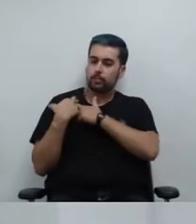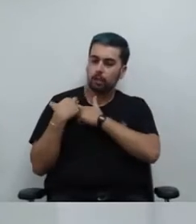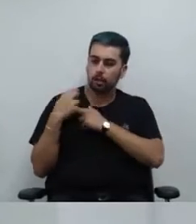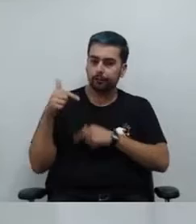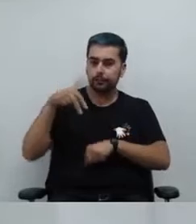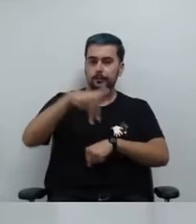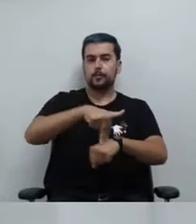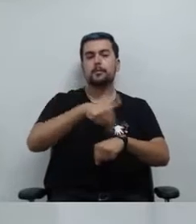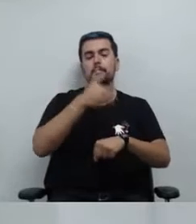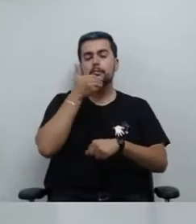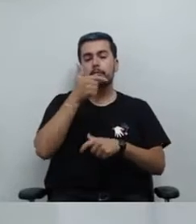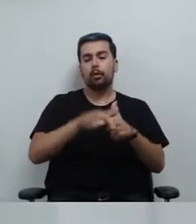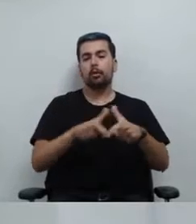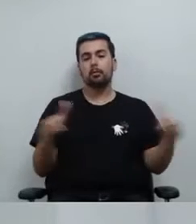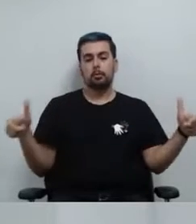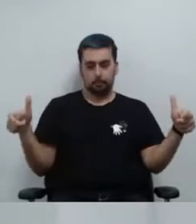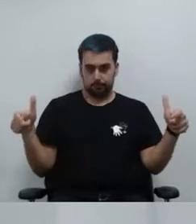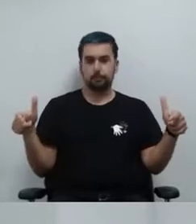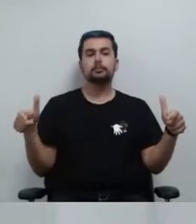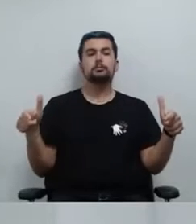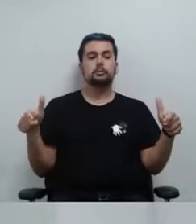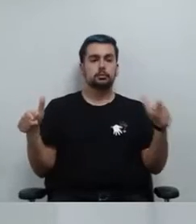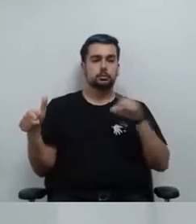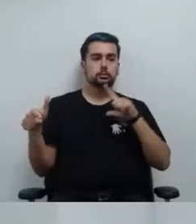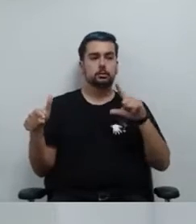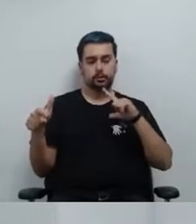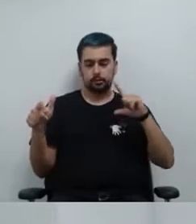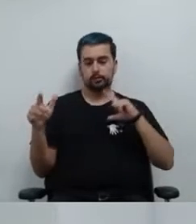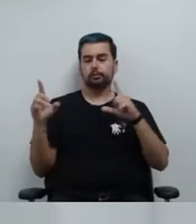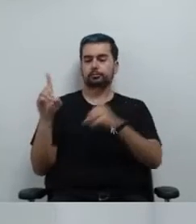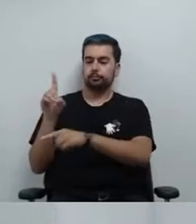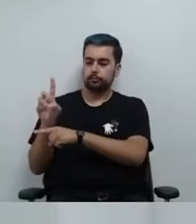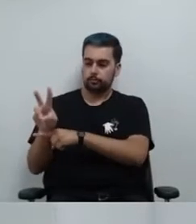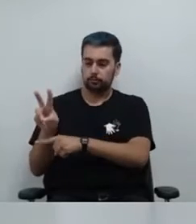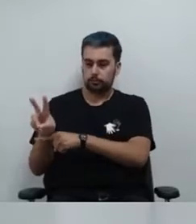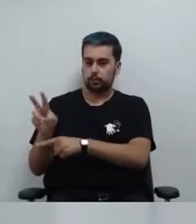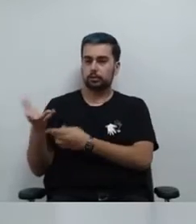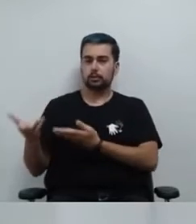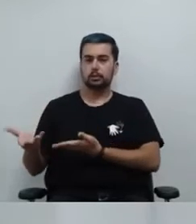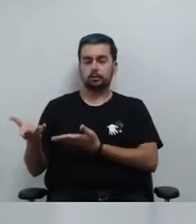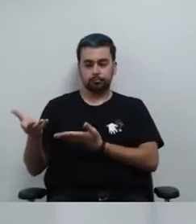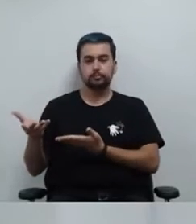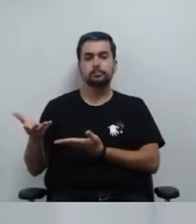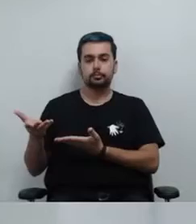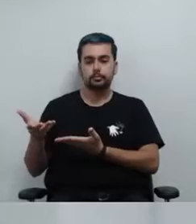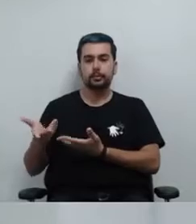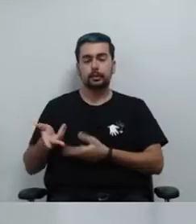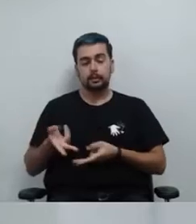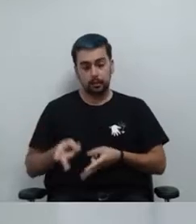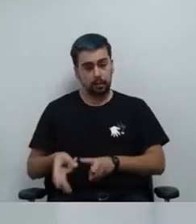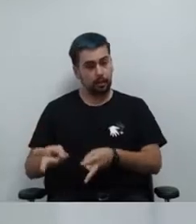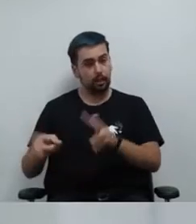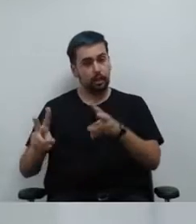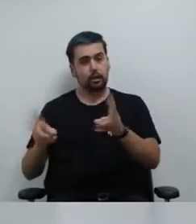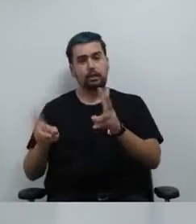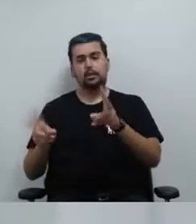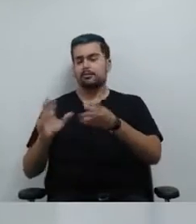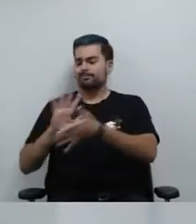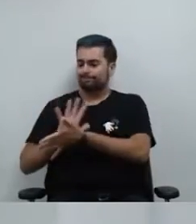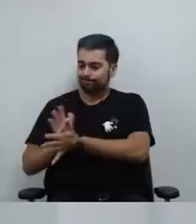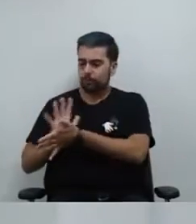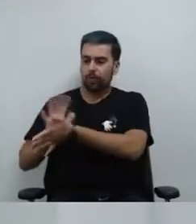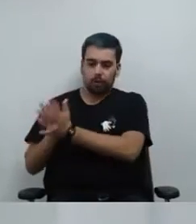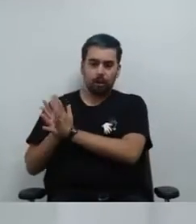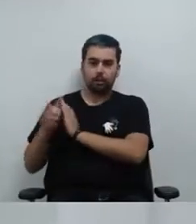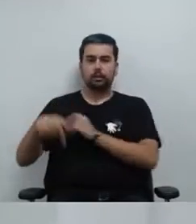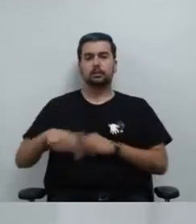Conselho solicitar um ampliamento para o atendimento dessa população, que está cada vez mais sendo exterminada na cidade